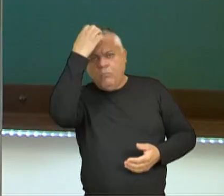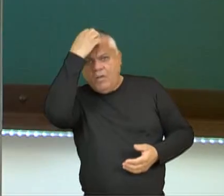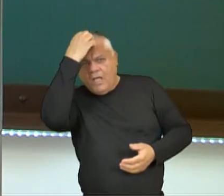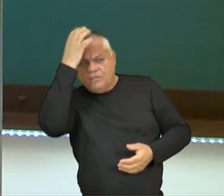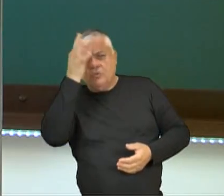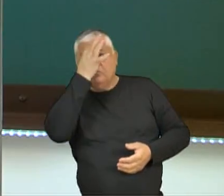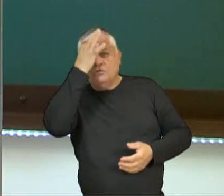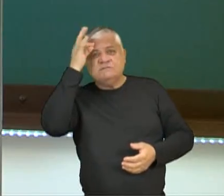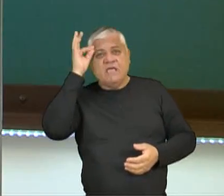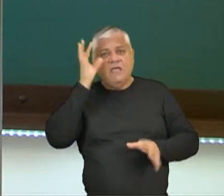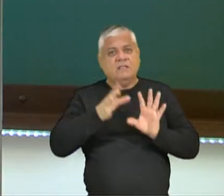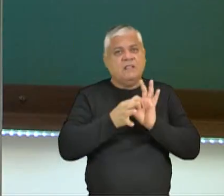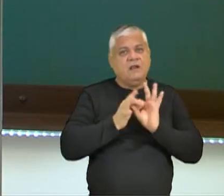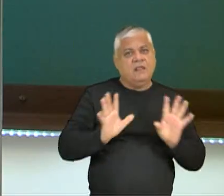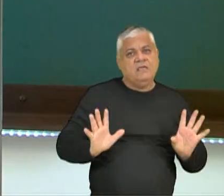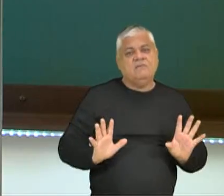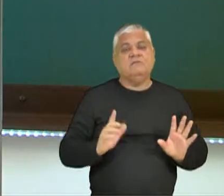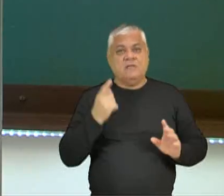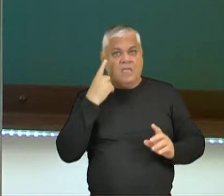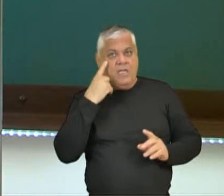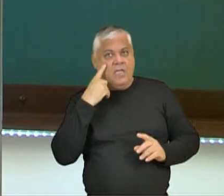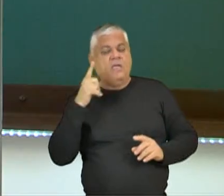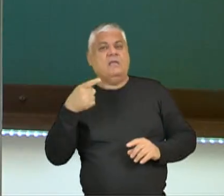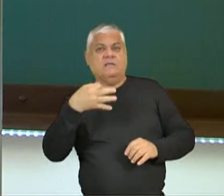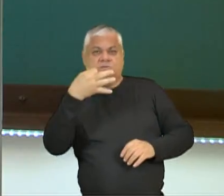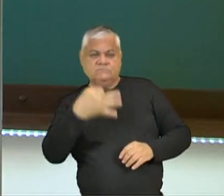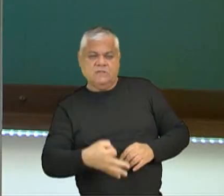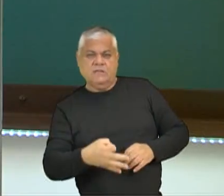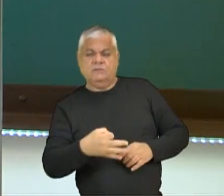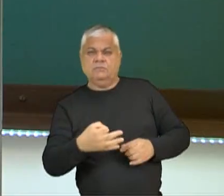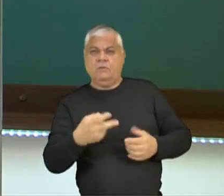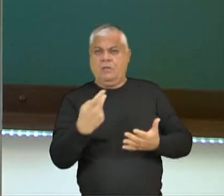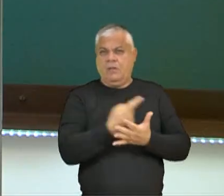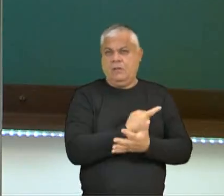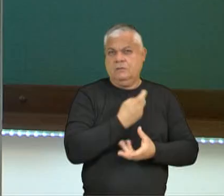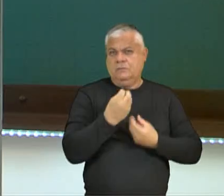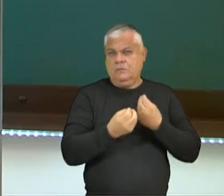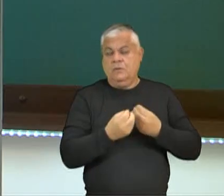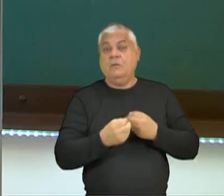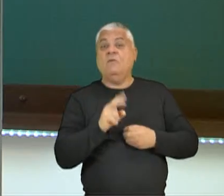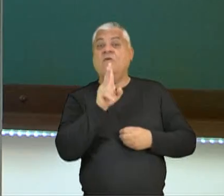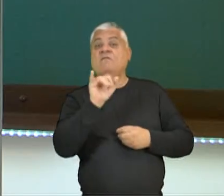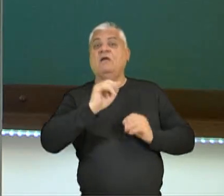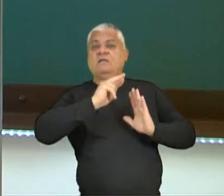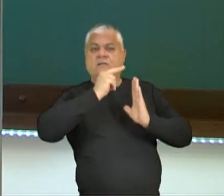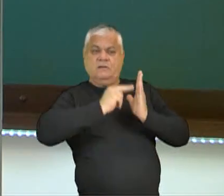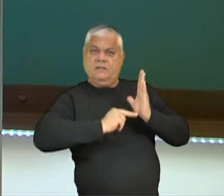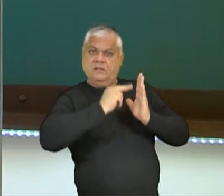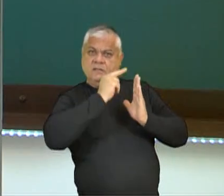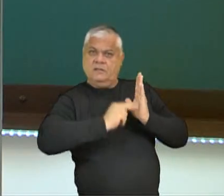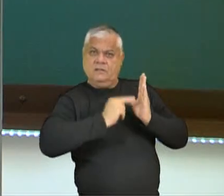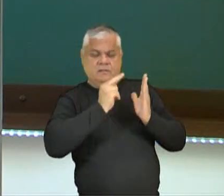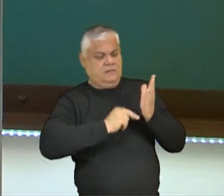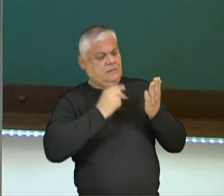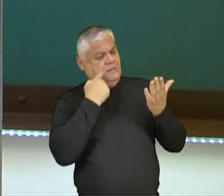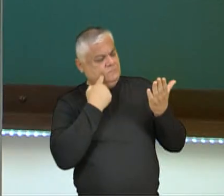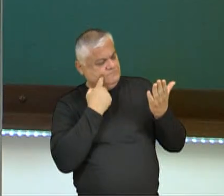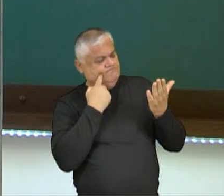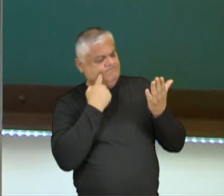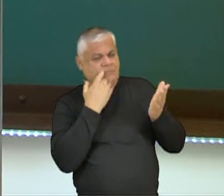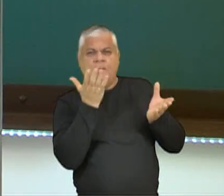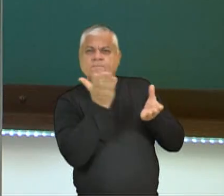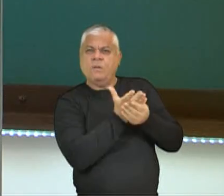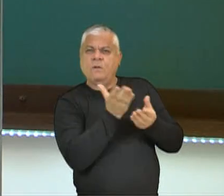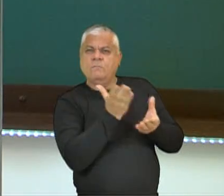vida dele, como sendo uma atitude justa ou injusta, vai ler ali os autos processuais nos quais